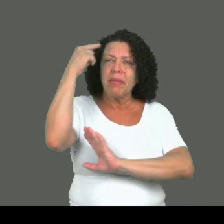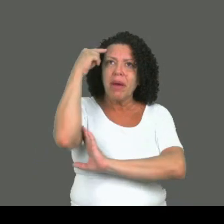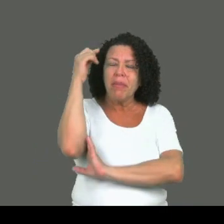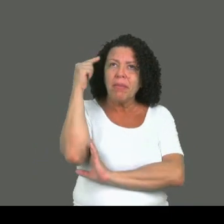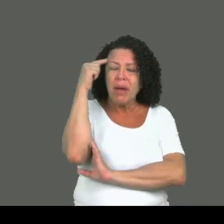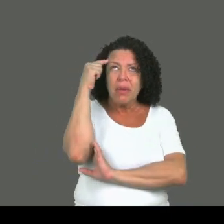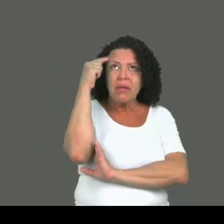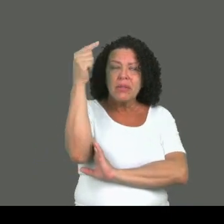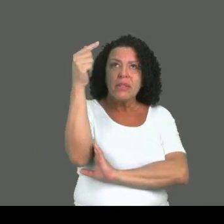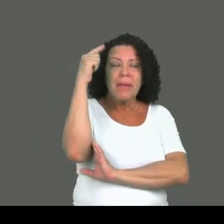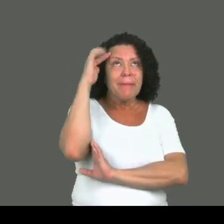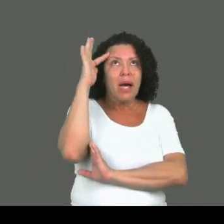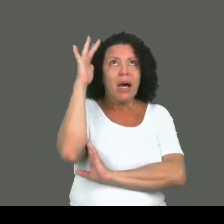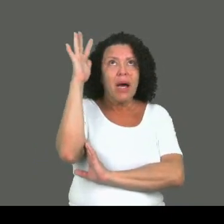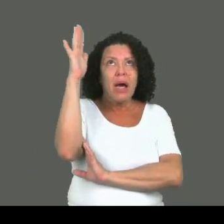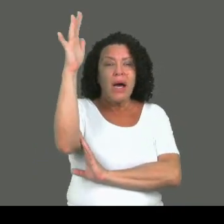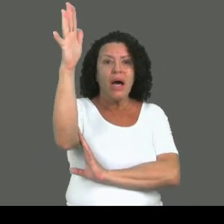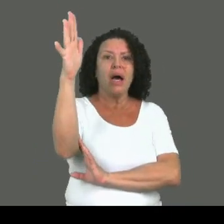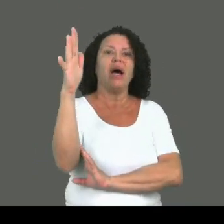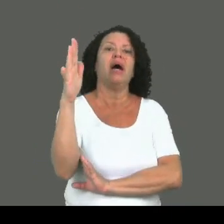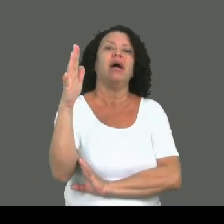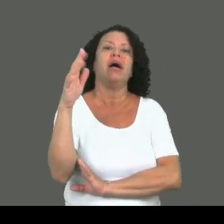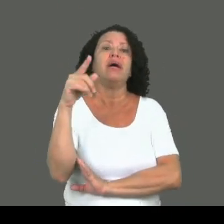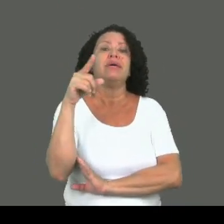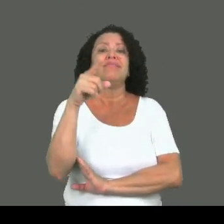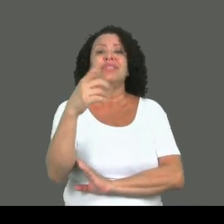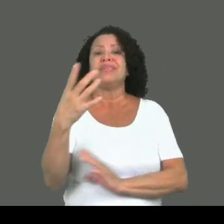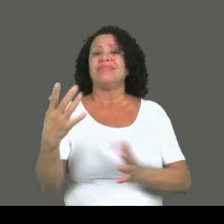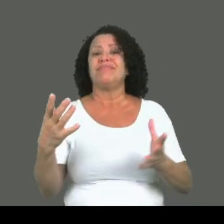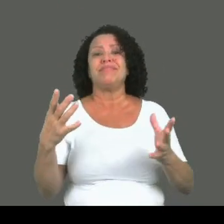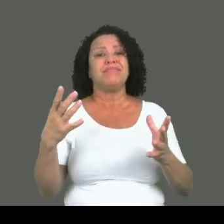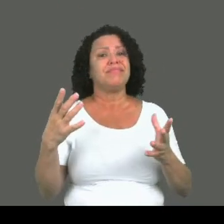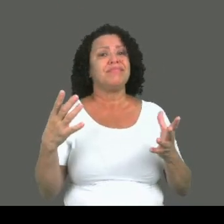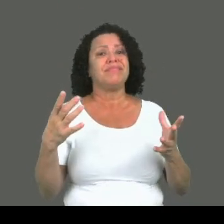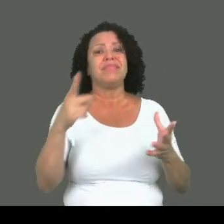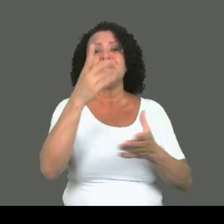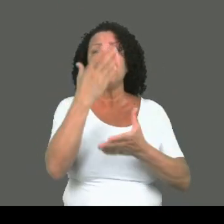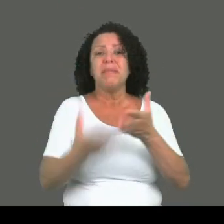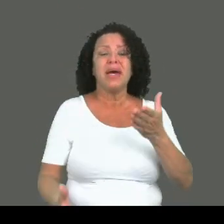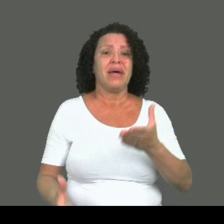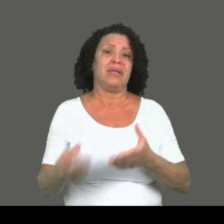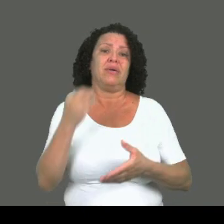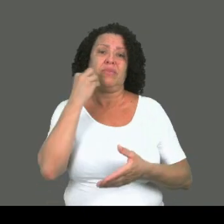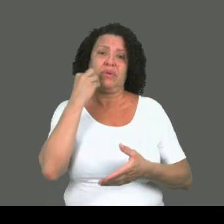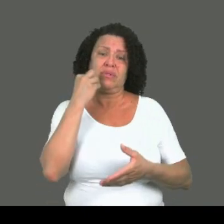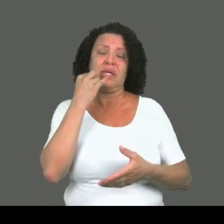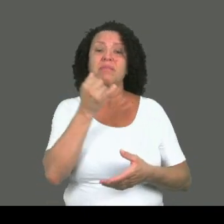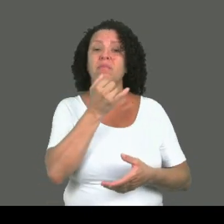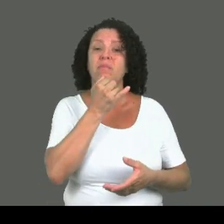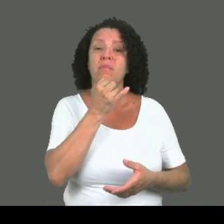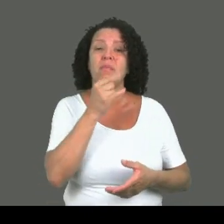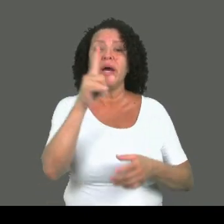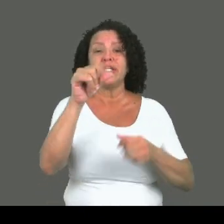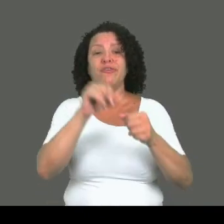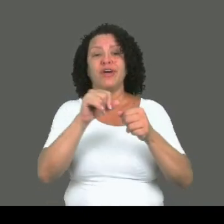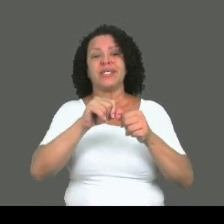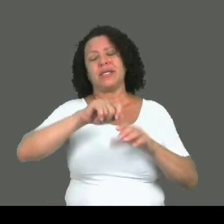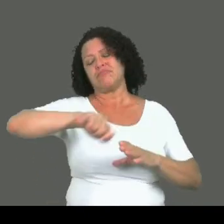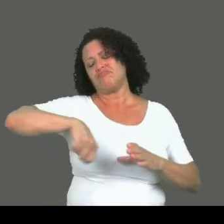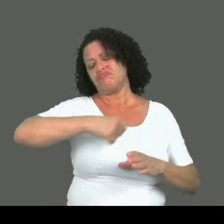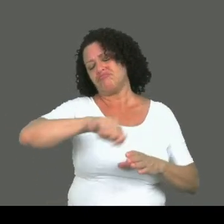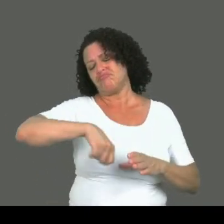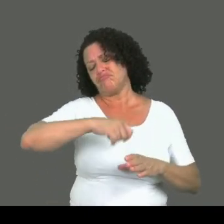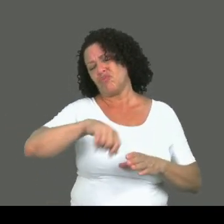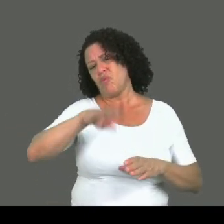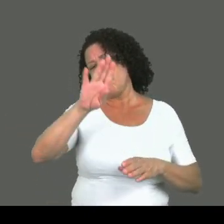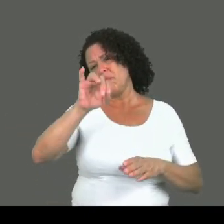futuro, né? Então, muitas vezes a gente perde oportunidades. A gente perde oportunidades, por exemplo, de fazer uma receita de bolo, porque a